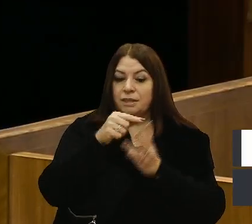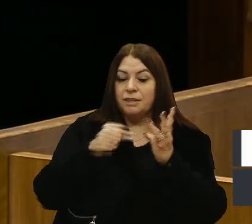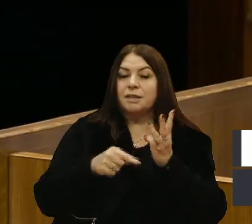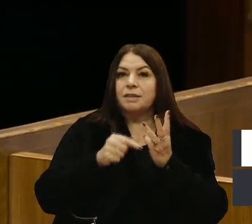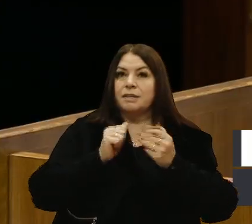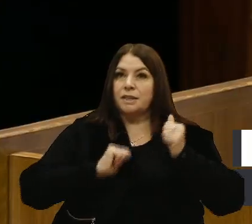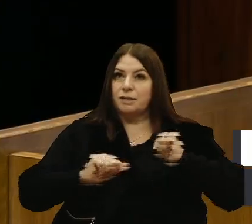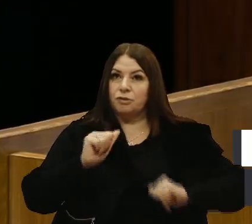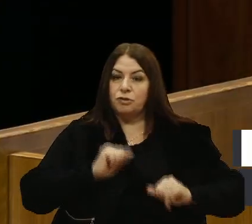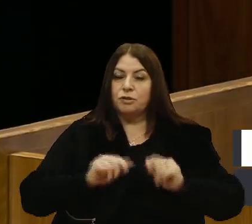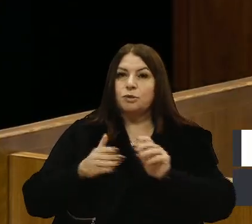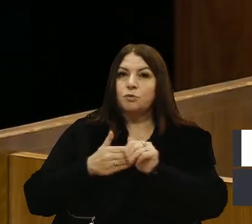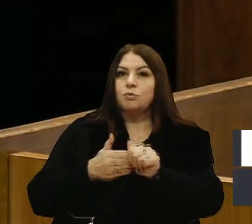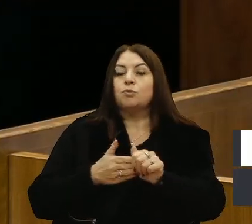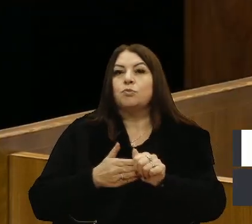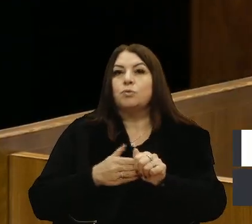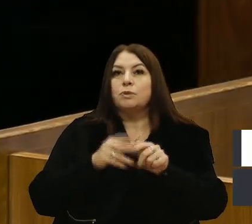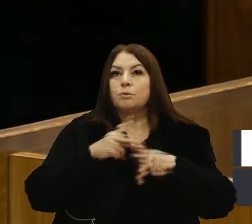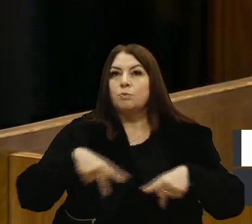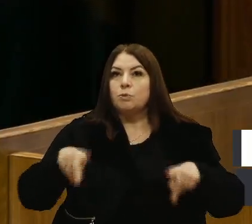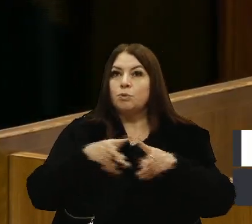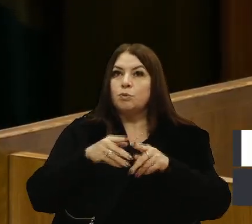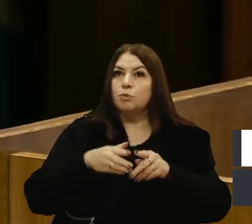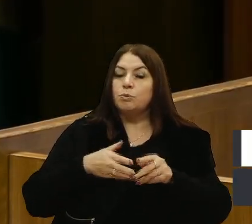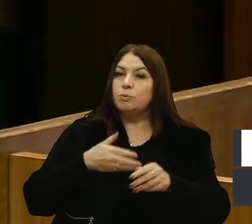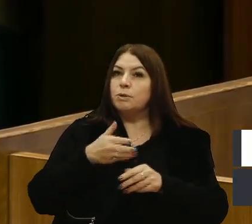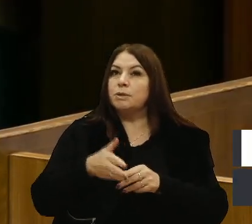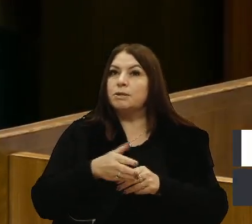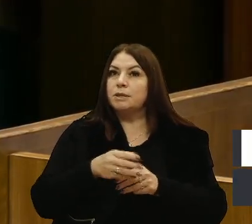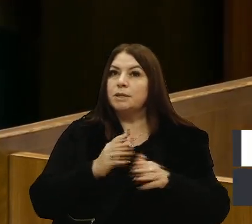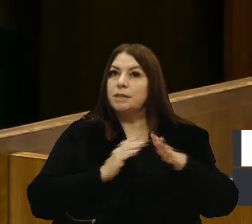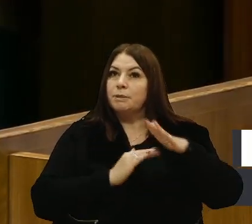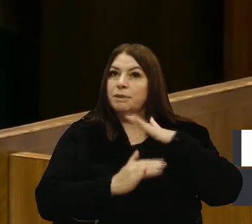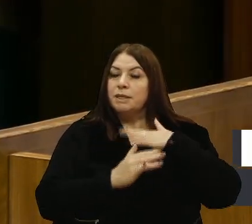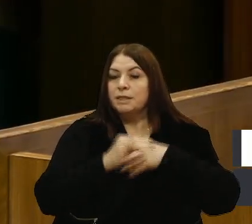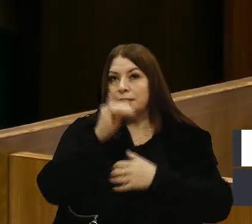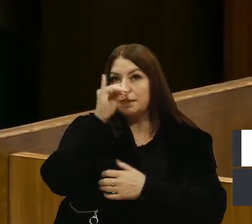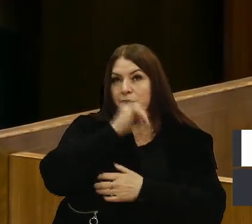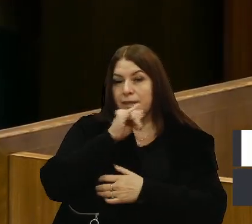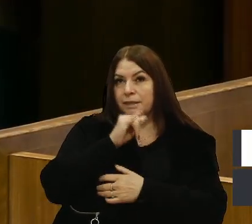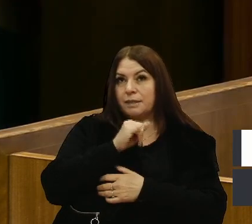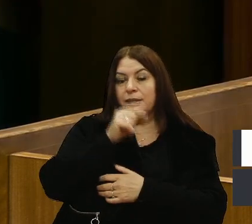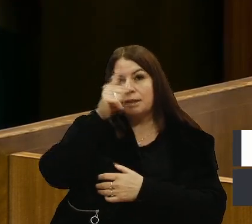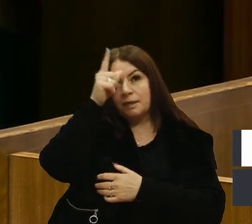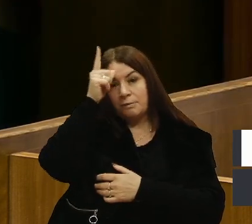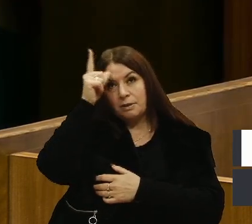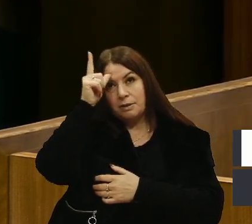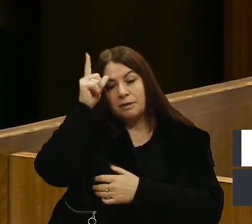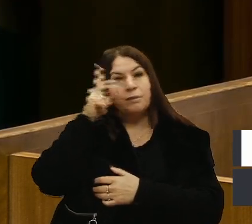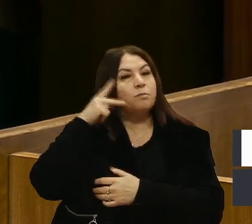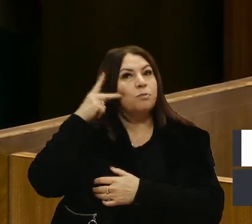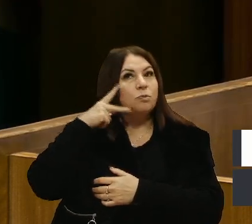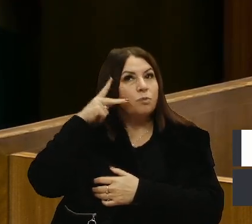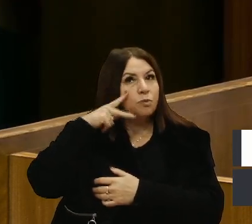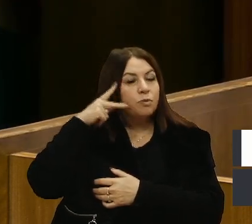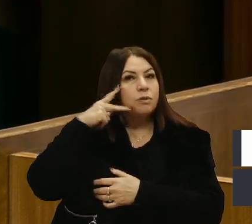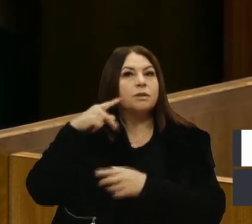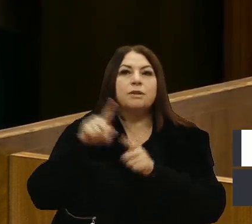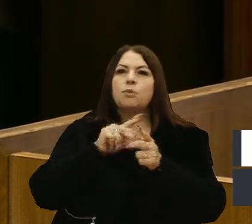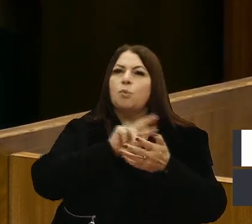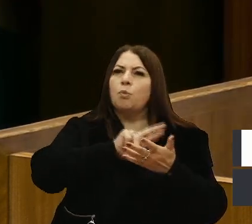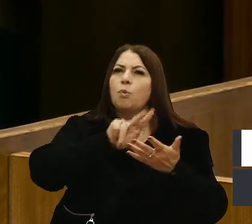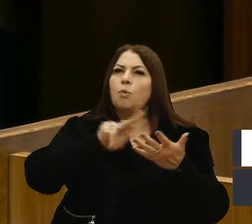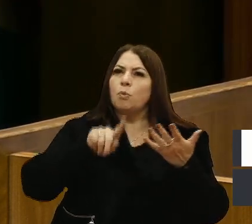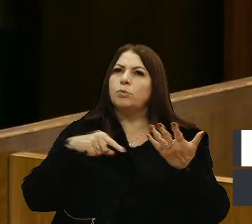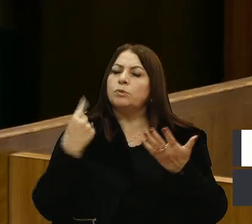artistas conduzem o público por uma travessia da imigração italiana, alemã, polonesa e tantas outras